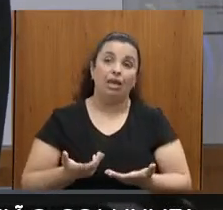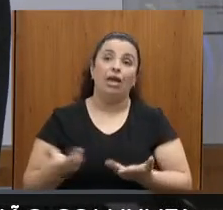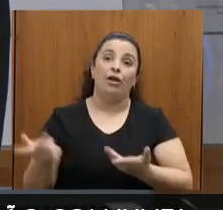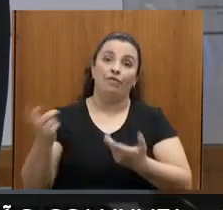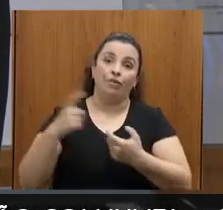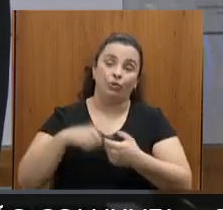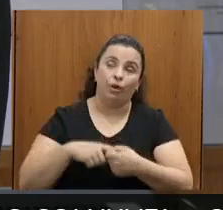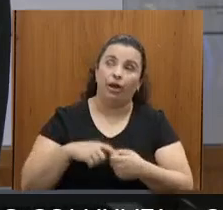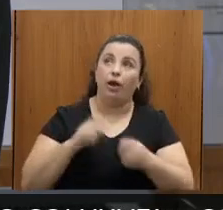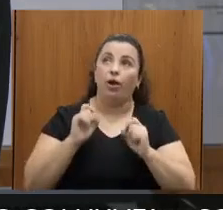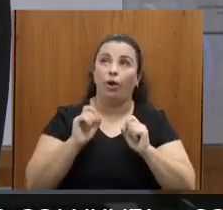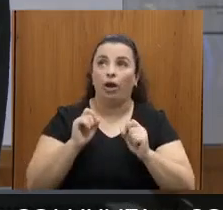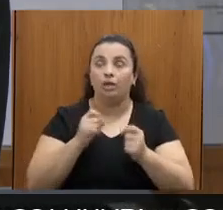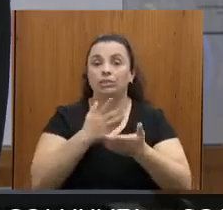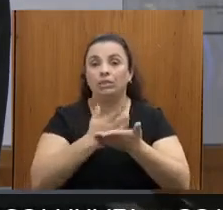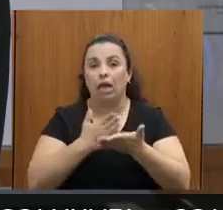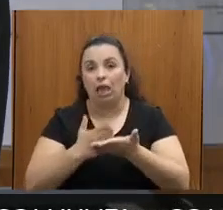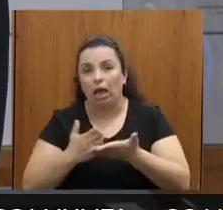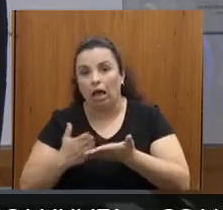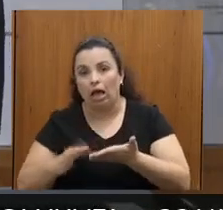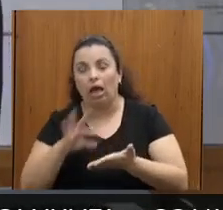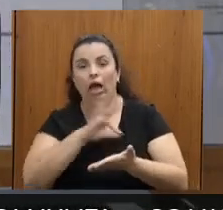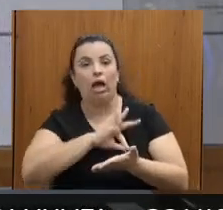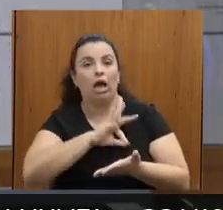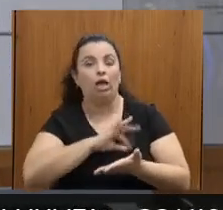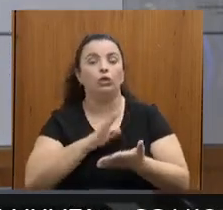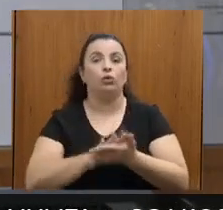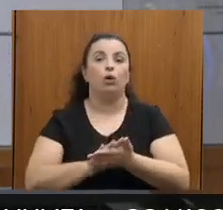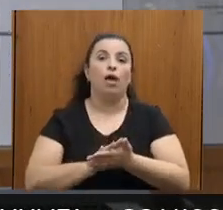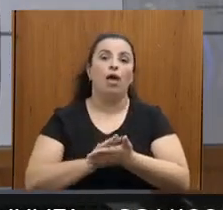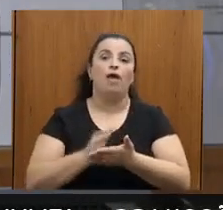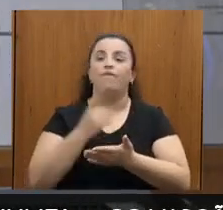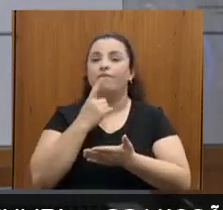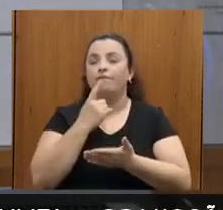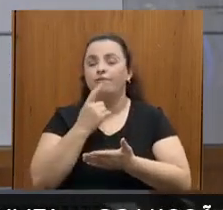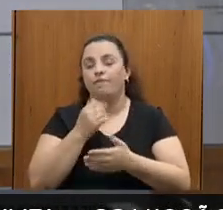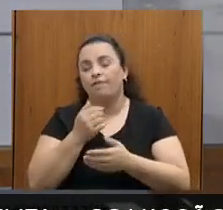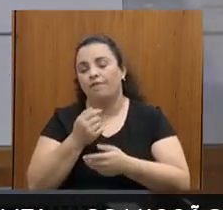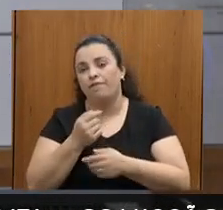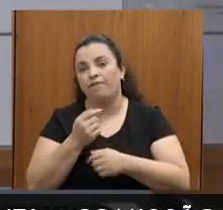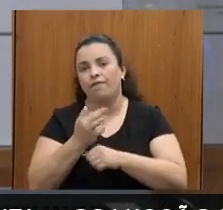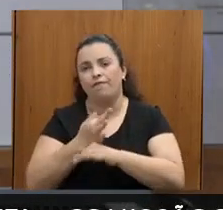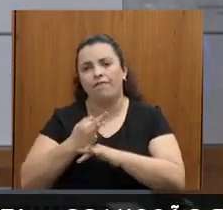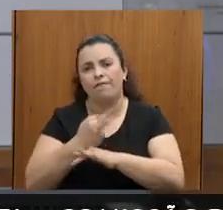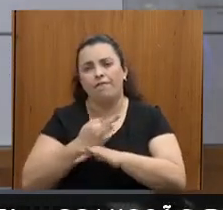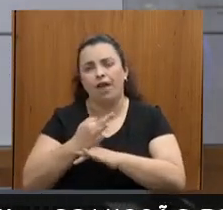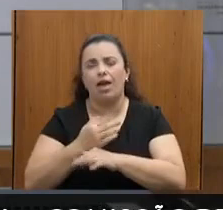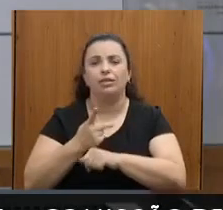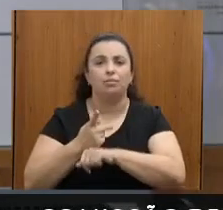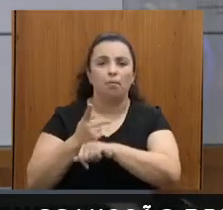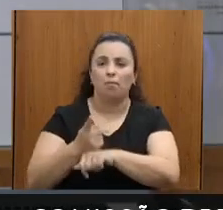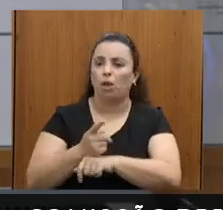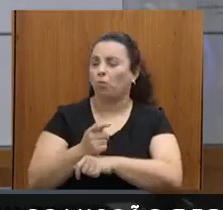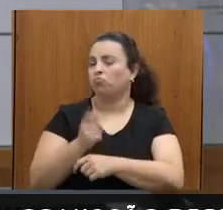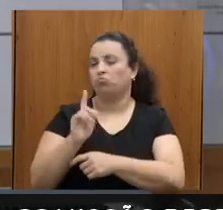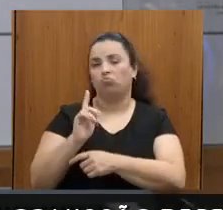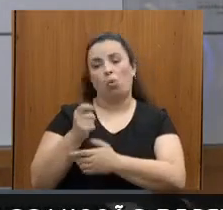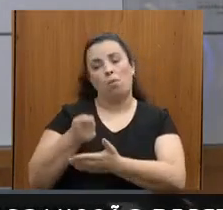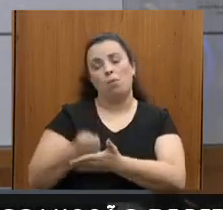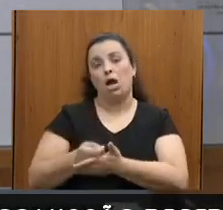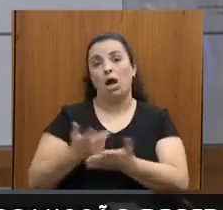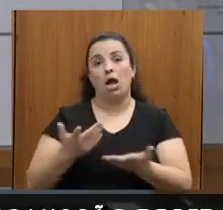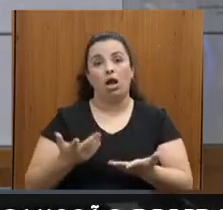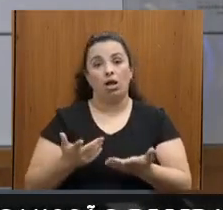salários parcelados, com férias fêmeas, prêmios sem previsão, reajuste, nem se fala, e a